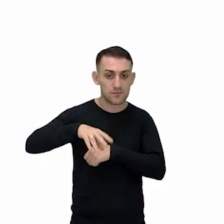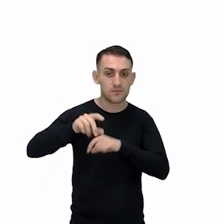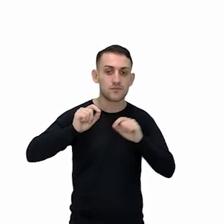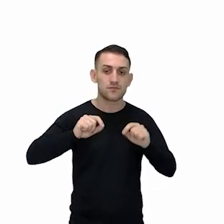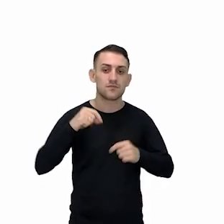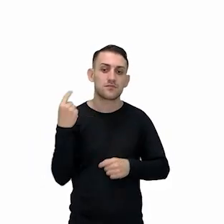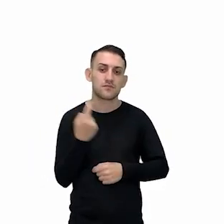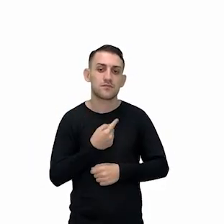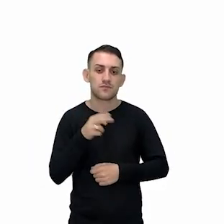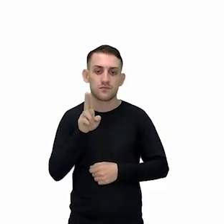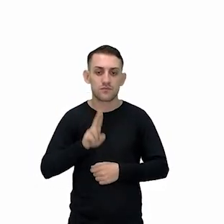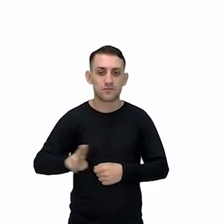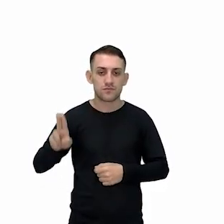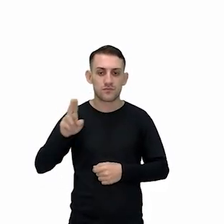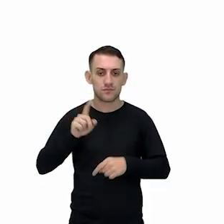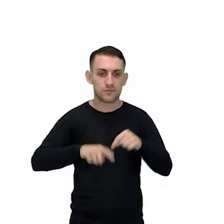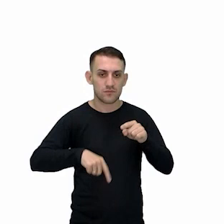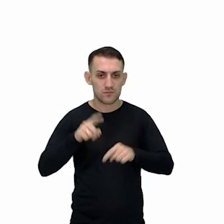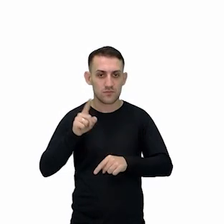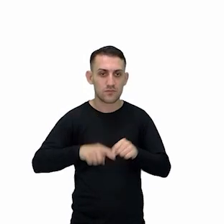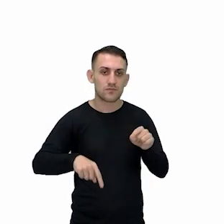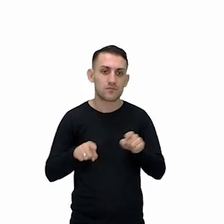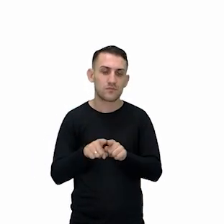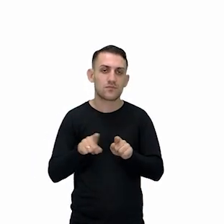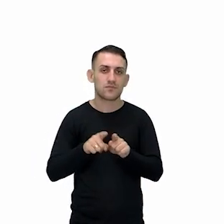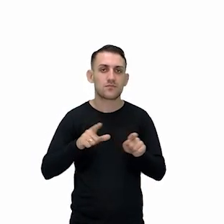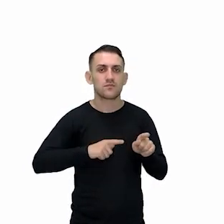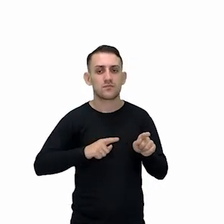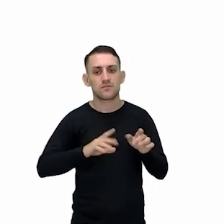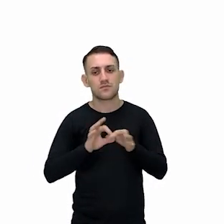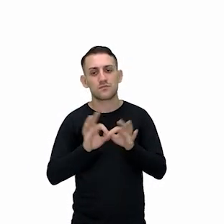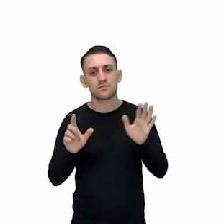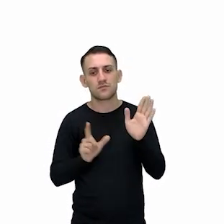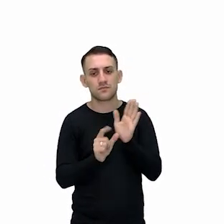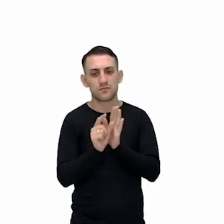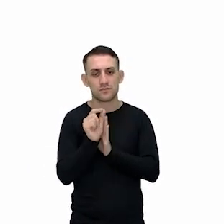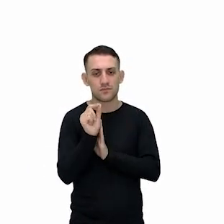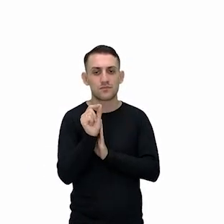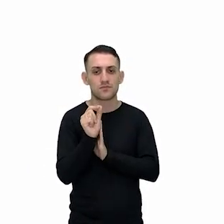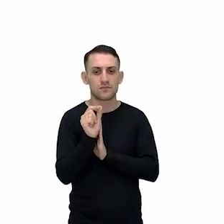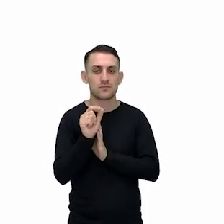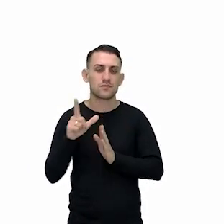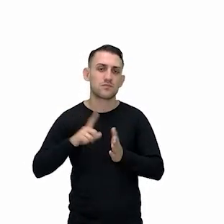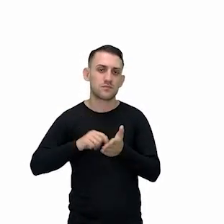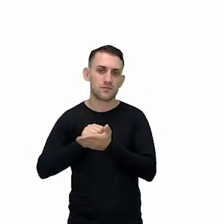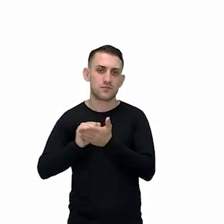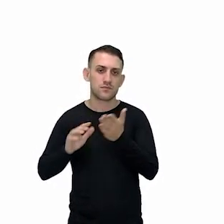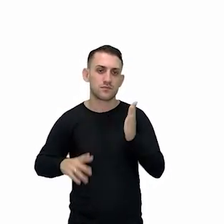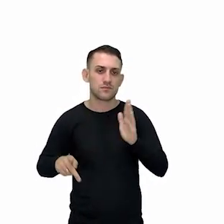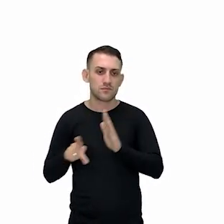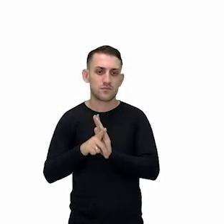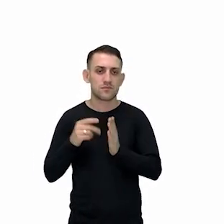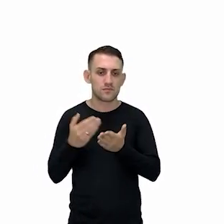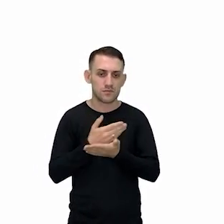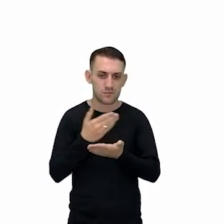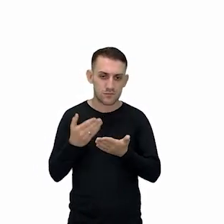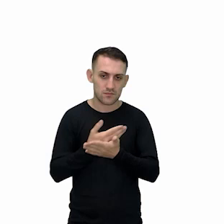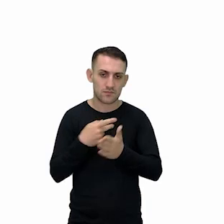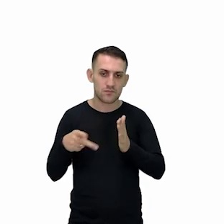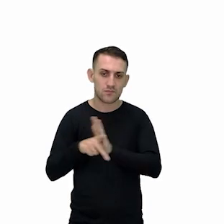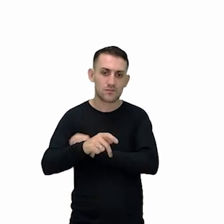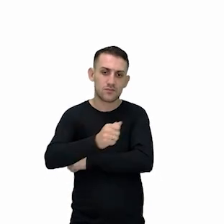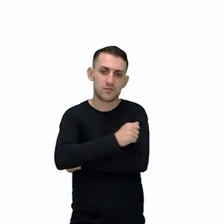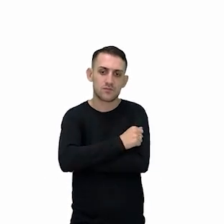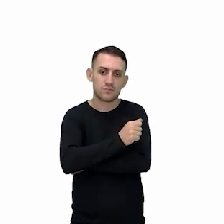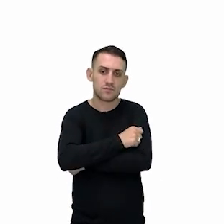de nos apropriarmos de um material que também está disponível na rede, né? Essa atividade ela é do caderno do aluno, do